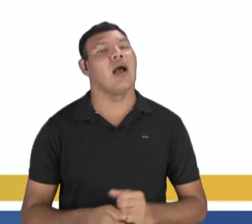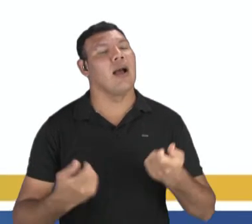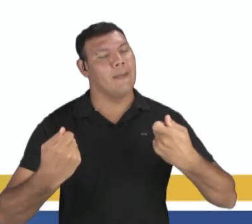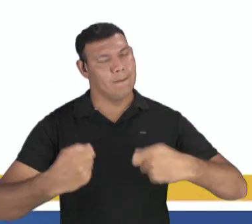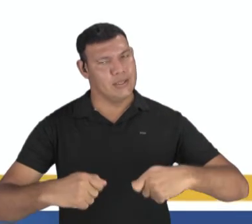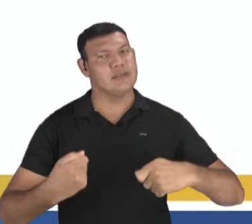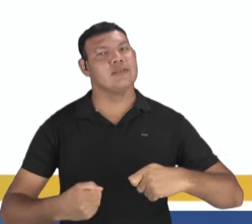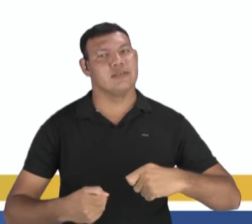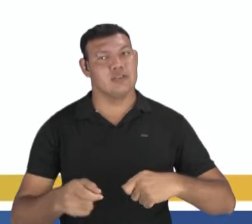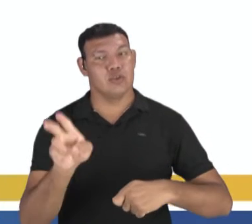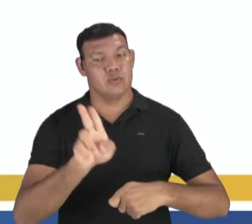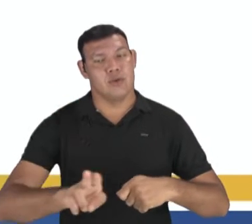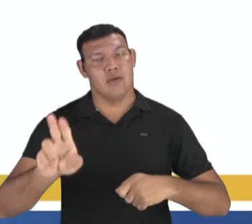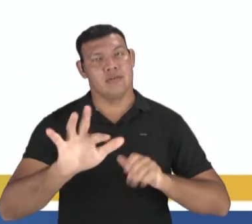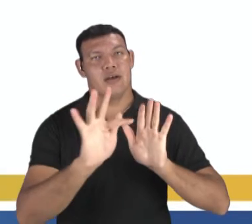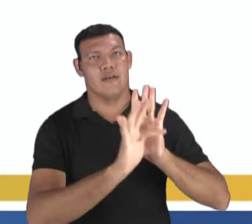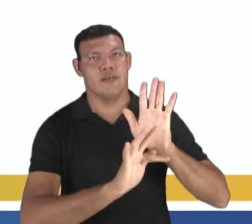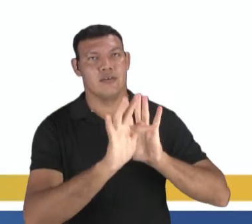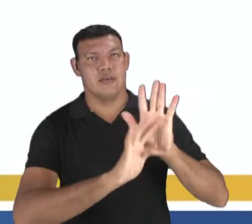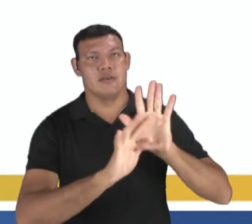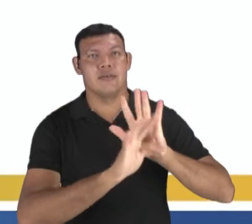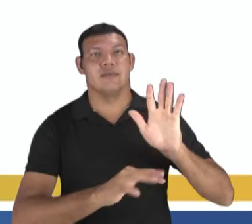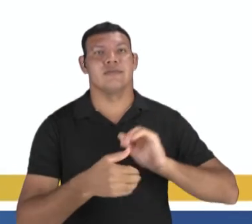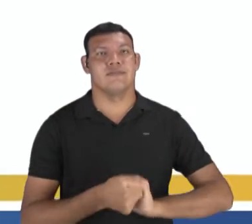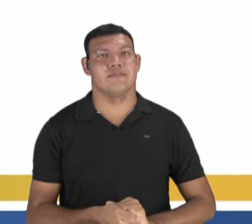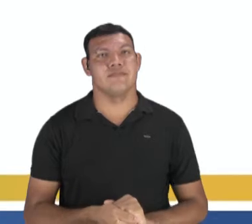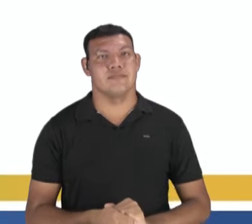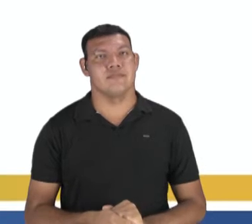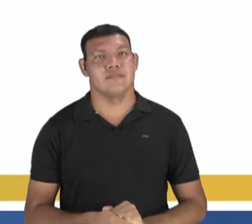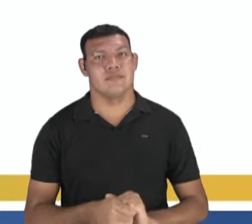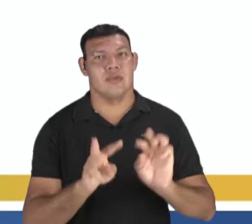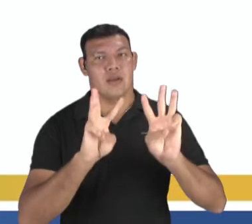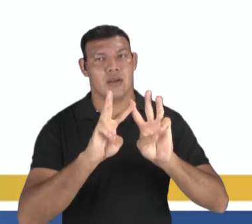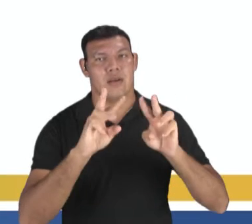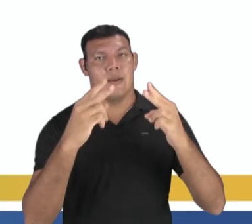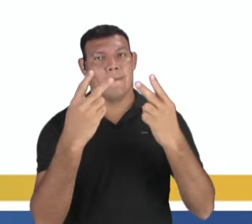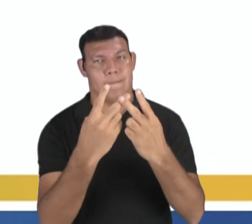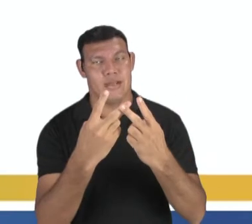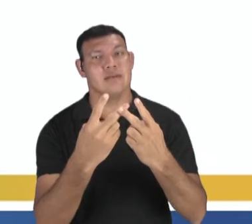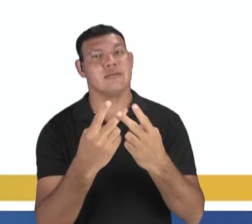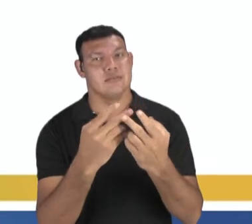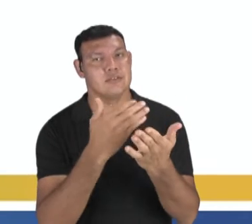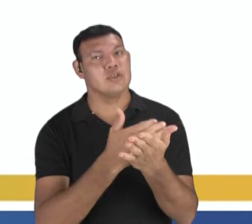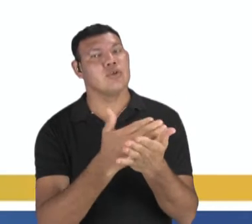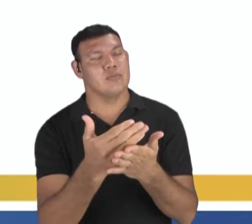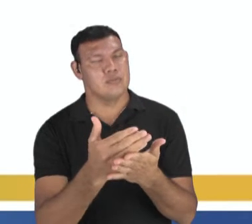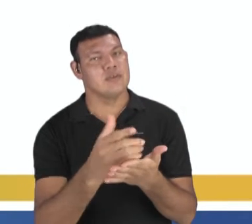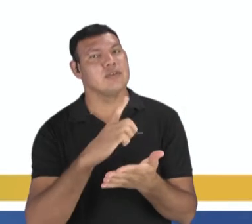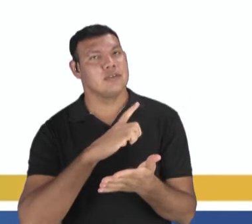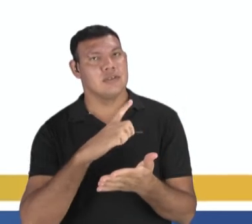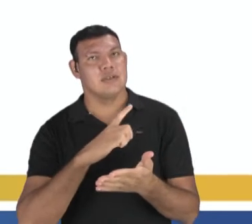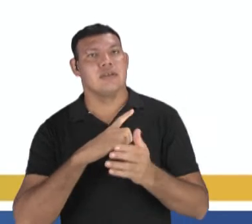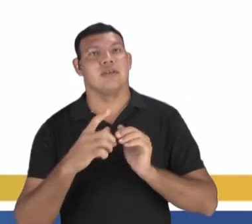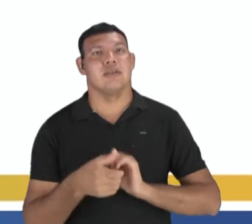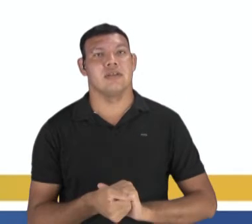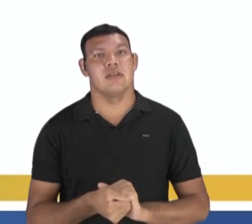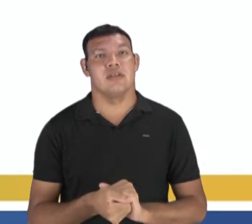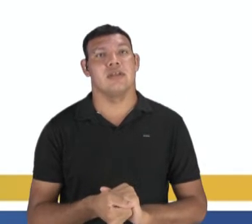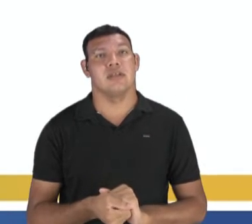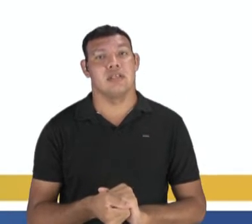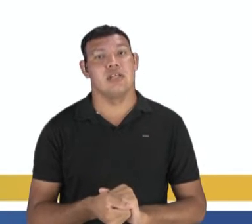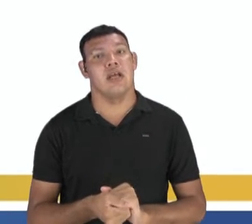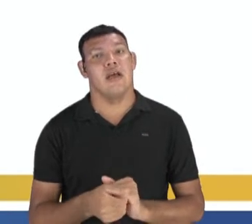precisa aqui na fórmula, né? Ó, o que a gente precisa para descobrir a massa? A massa inicial eu tenho, a massa do carrinho 1. A velocidade inicial